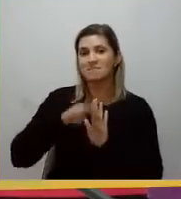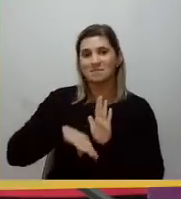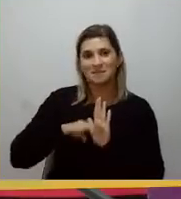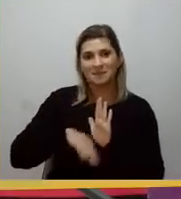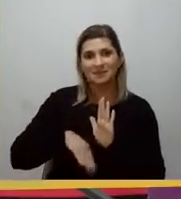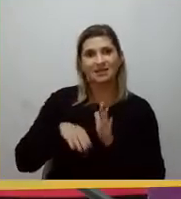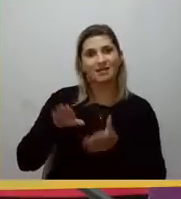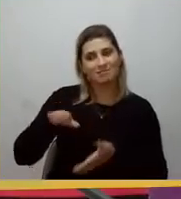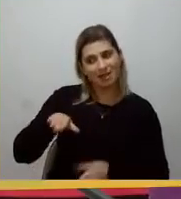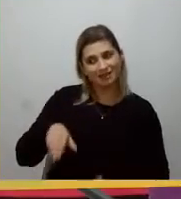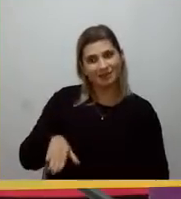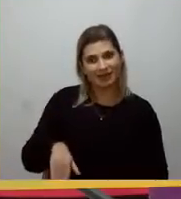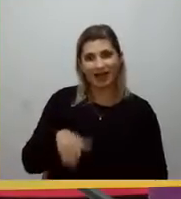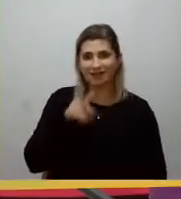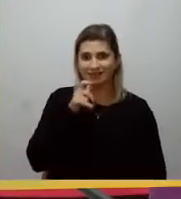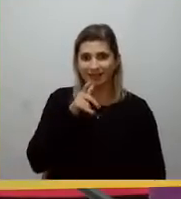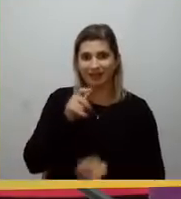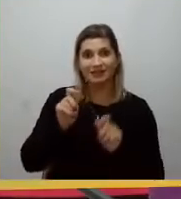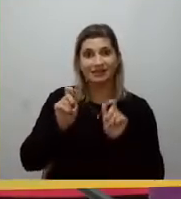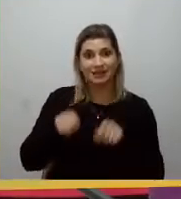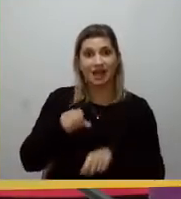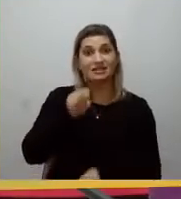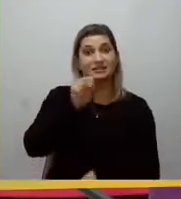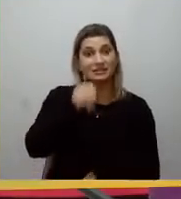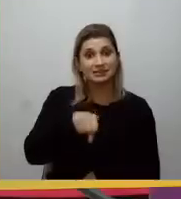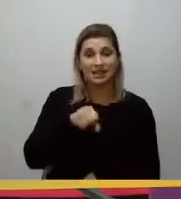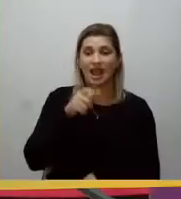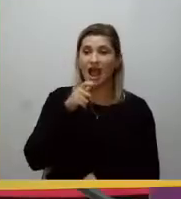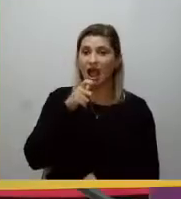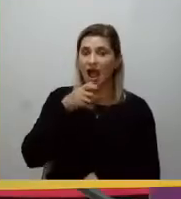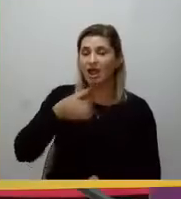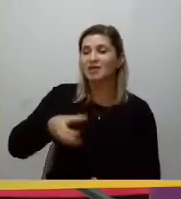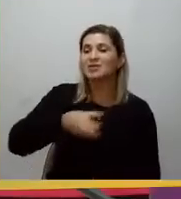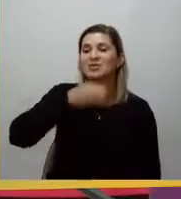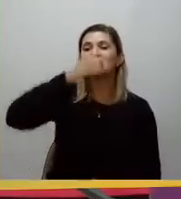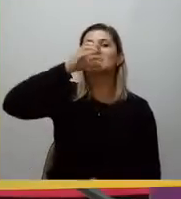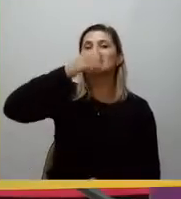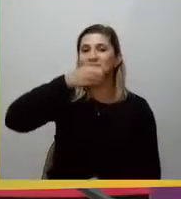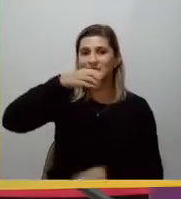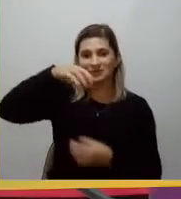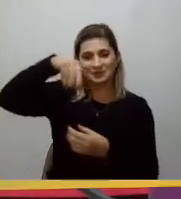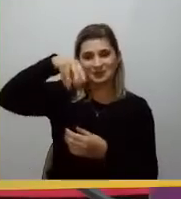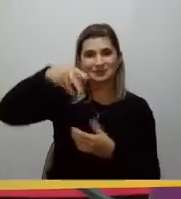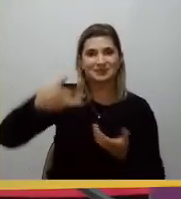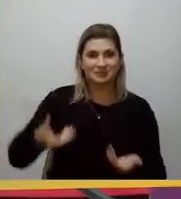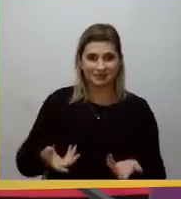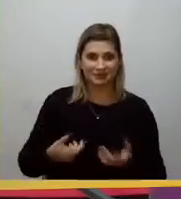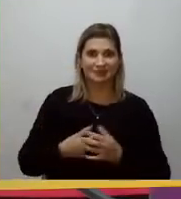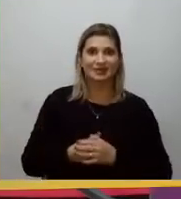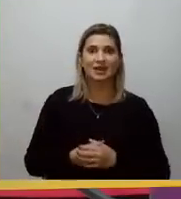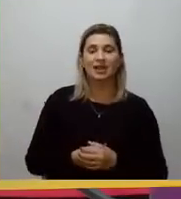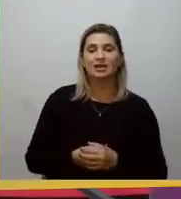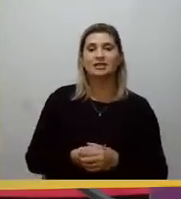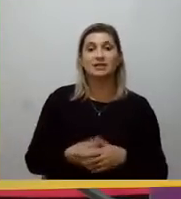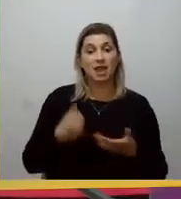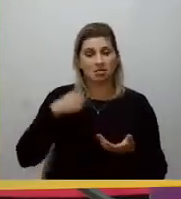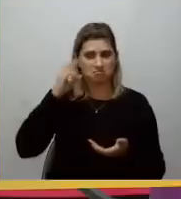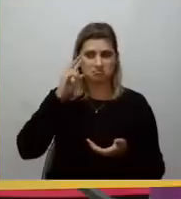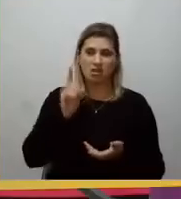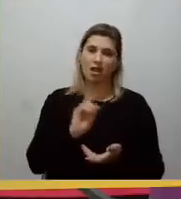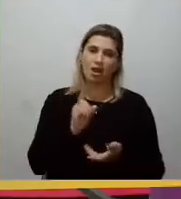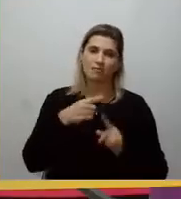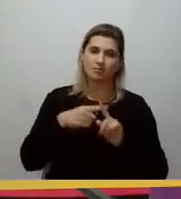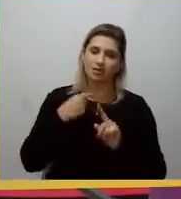possível, sim, tomar água da torneira, o que há anos atrás não existia. E eu não me recordo, porque, obviamente, era criança, assim como o vereador